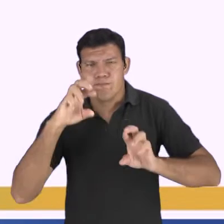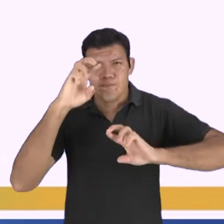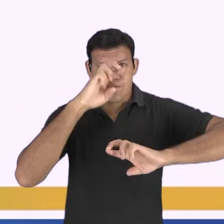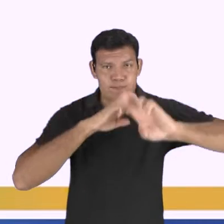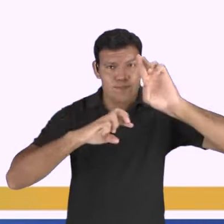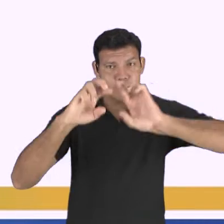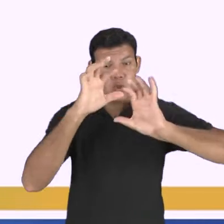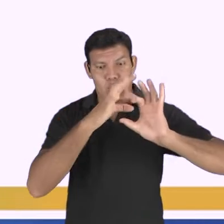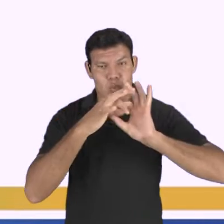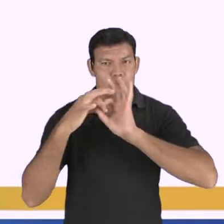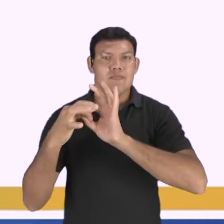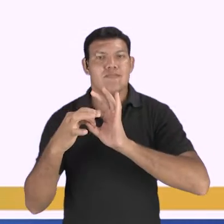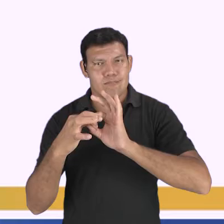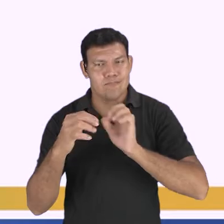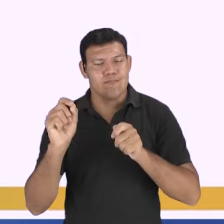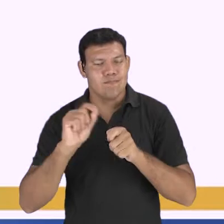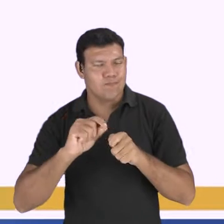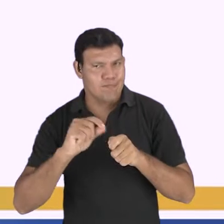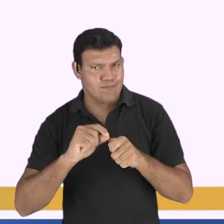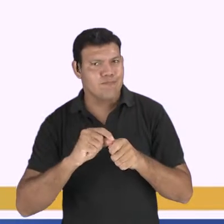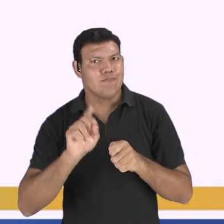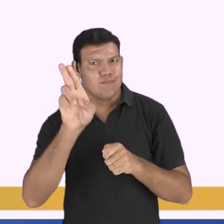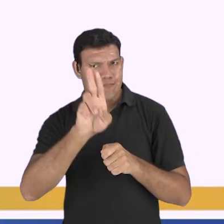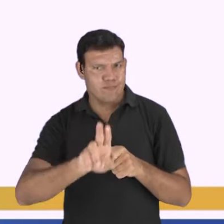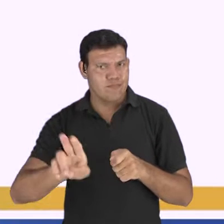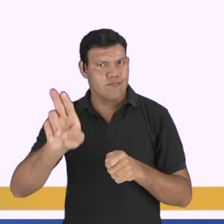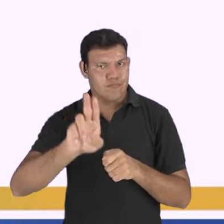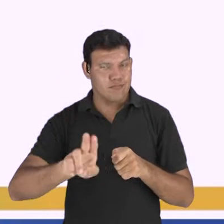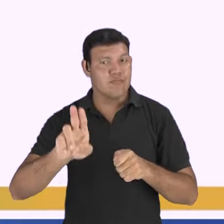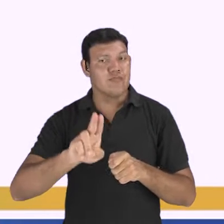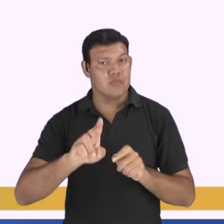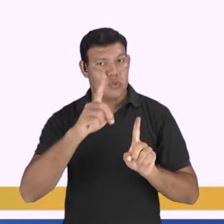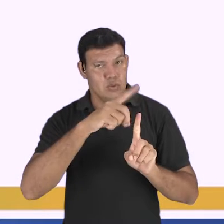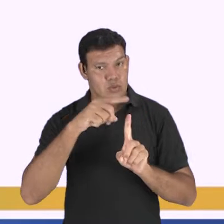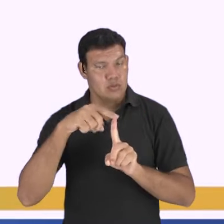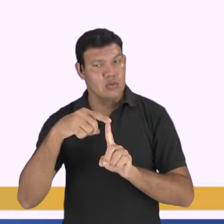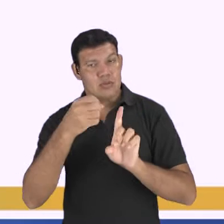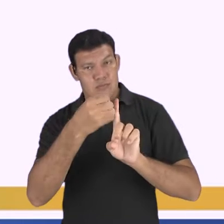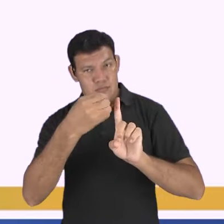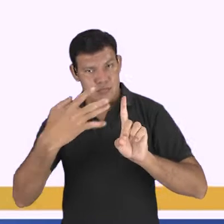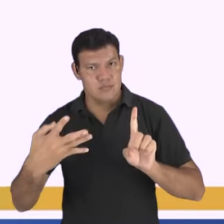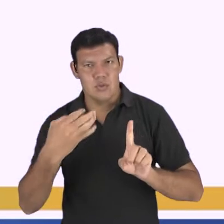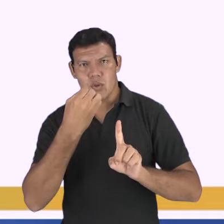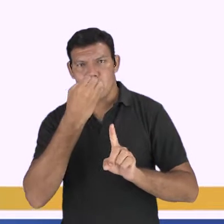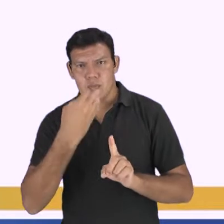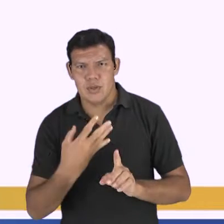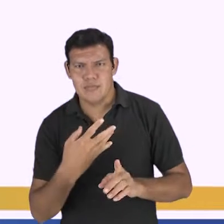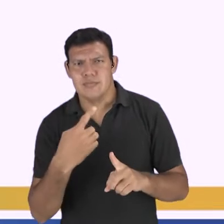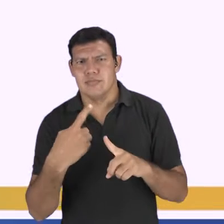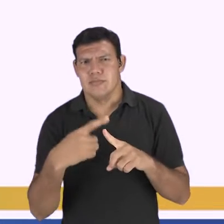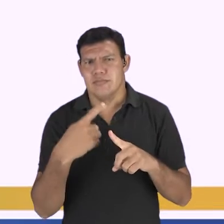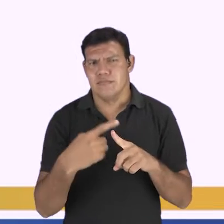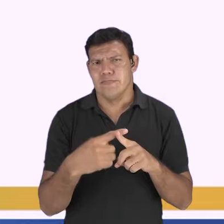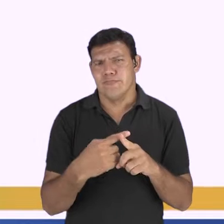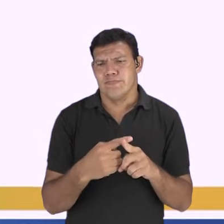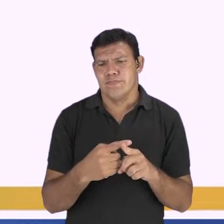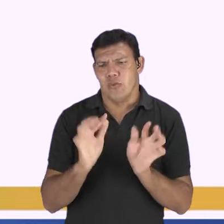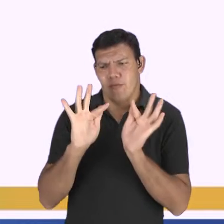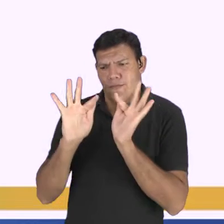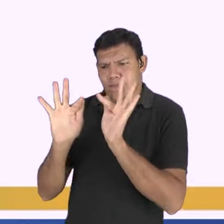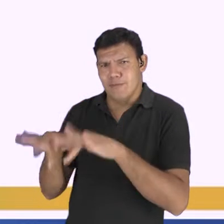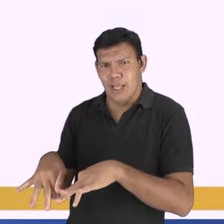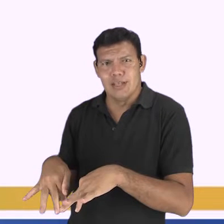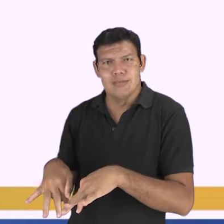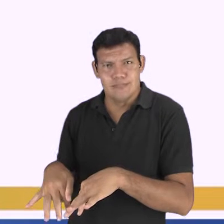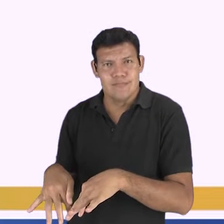ali de produção, tá? Para que eu utilize o operador correto. Porque às vezes eu quero dar uma conclusão e eu